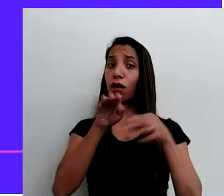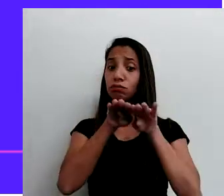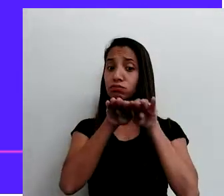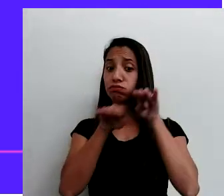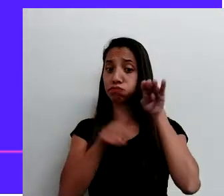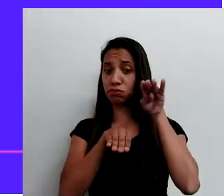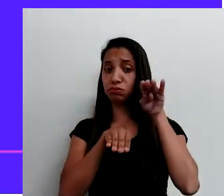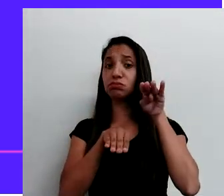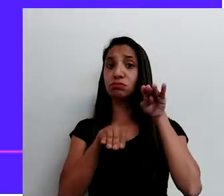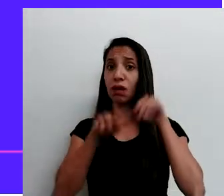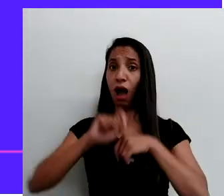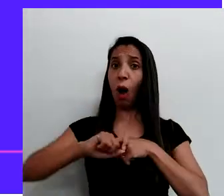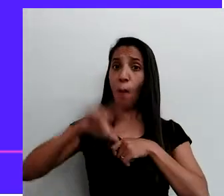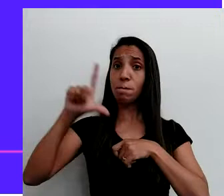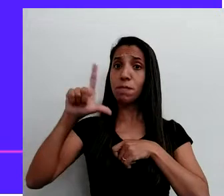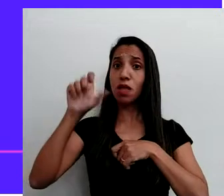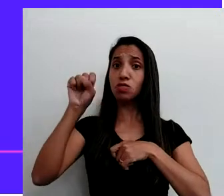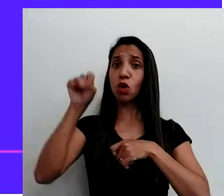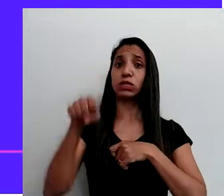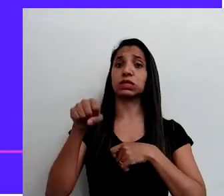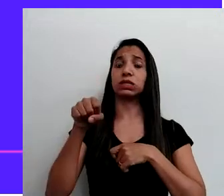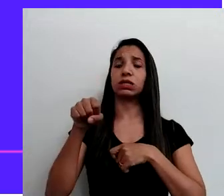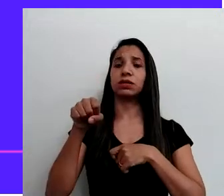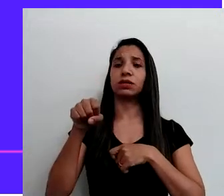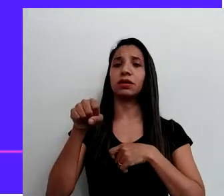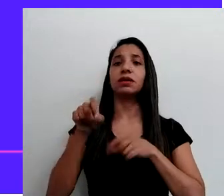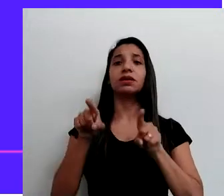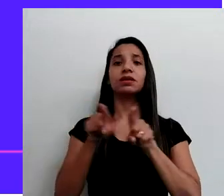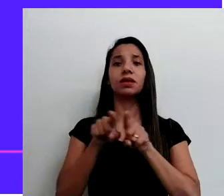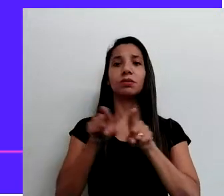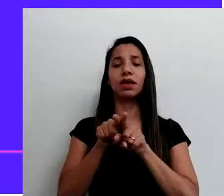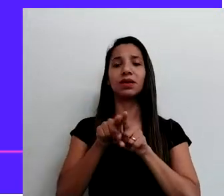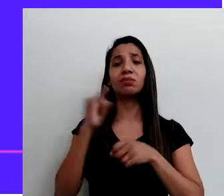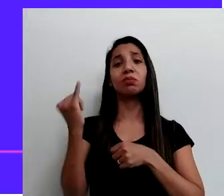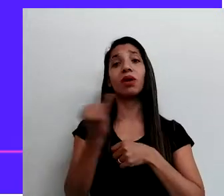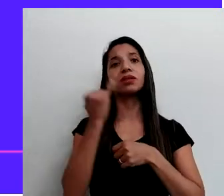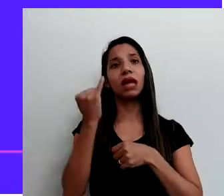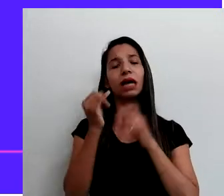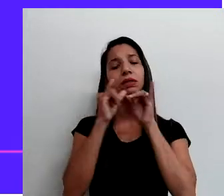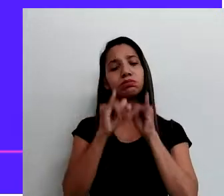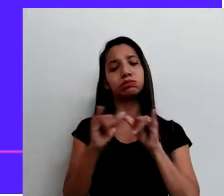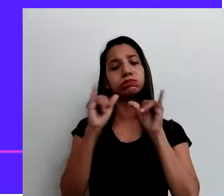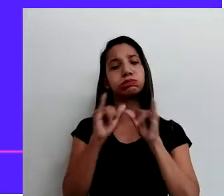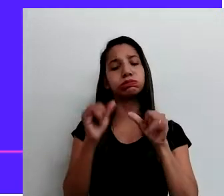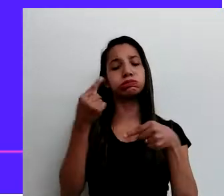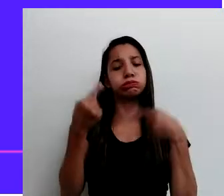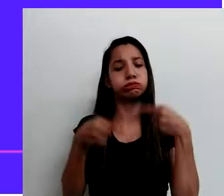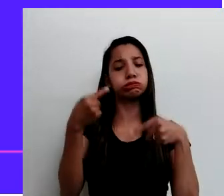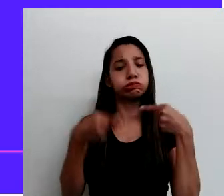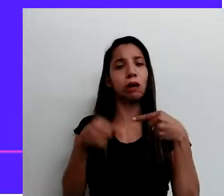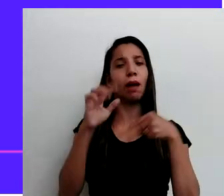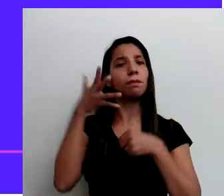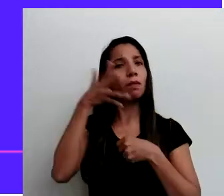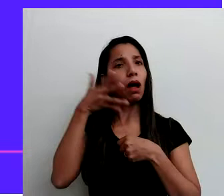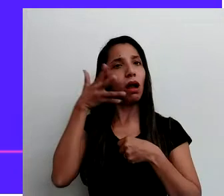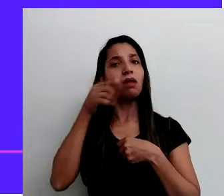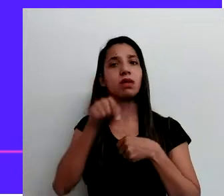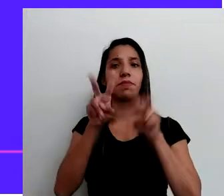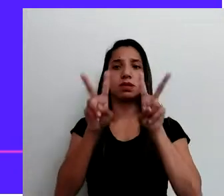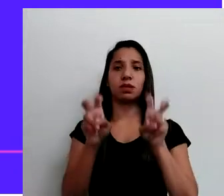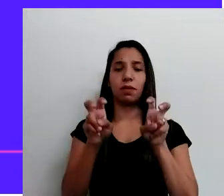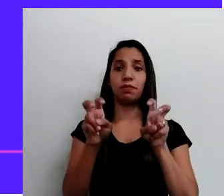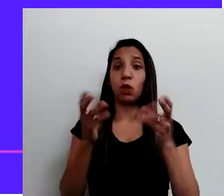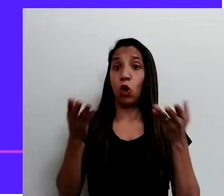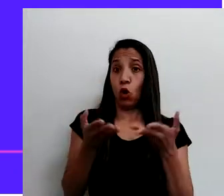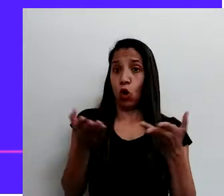e fomentando o debate da importância disso. Então hoje quando eu estava me preparando eu lembrei de um estudo da OCDE,